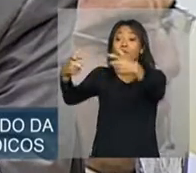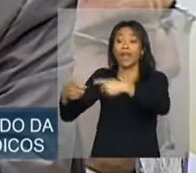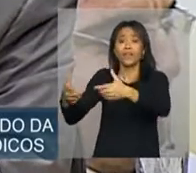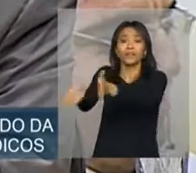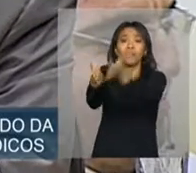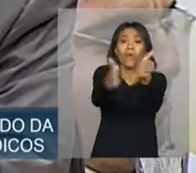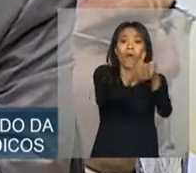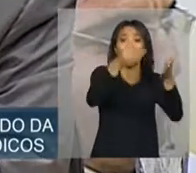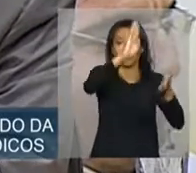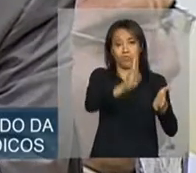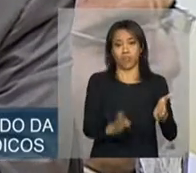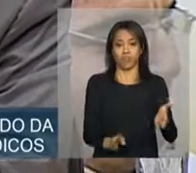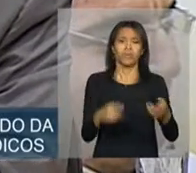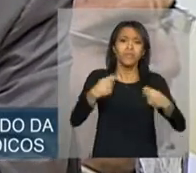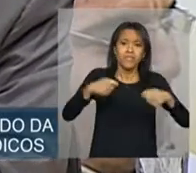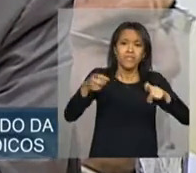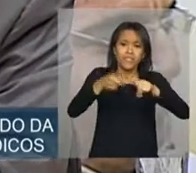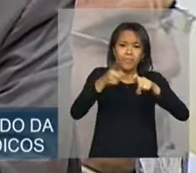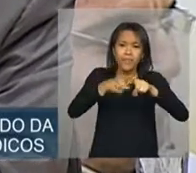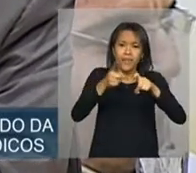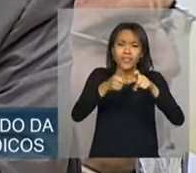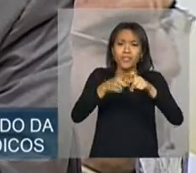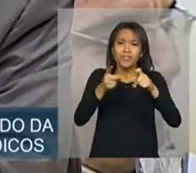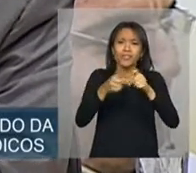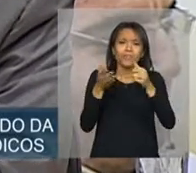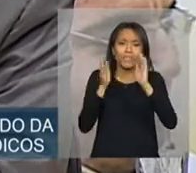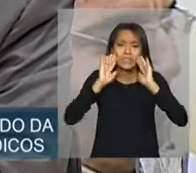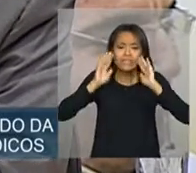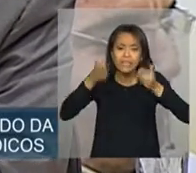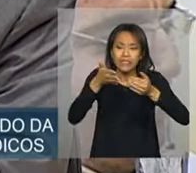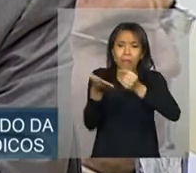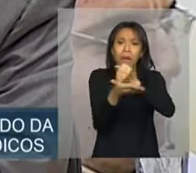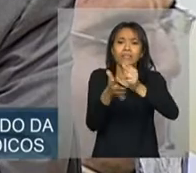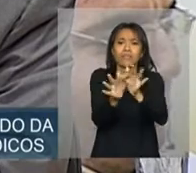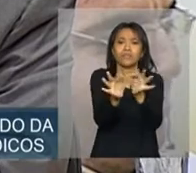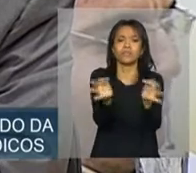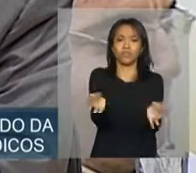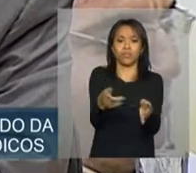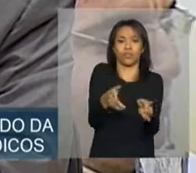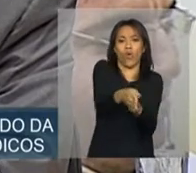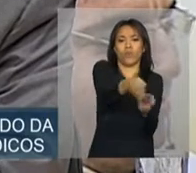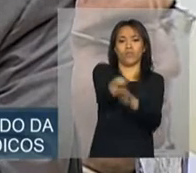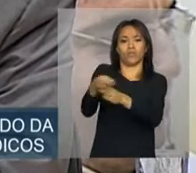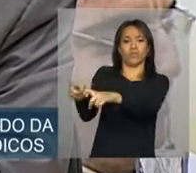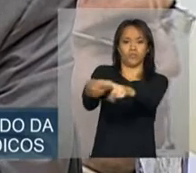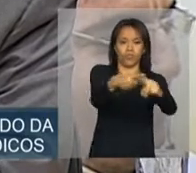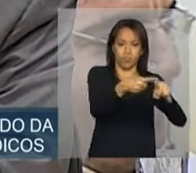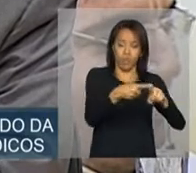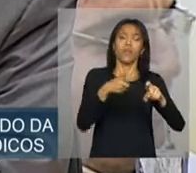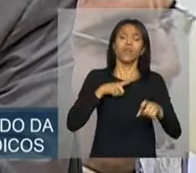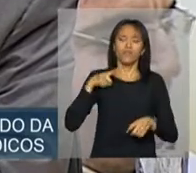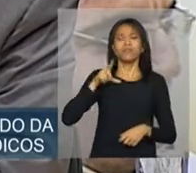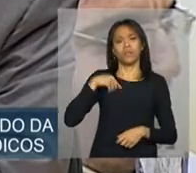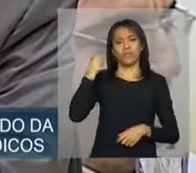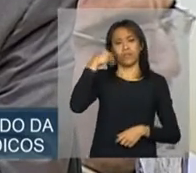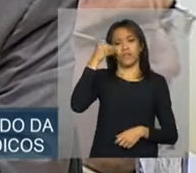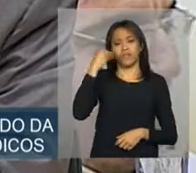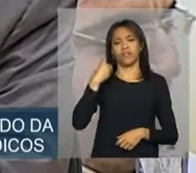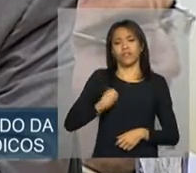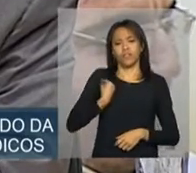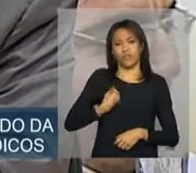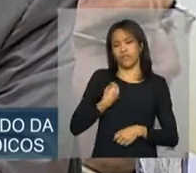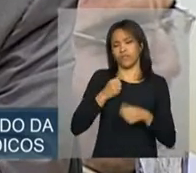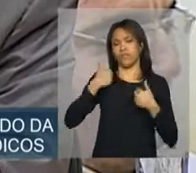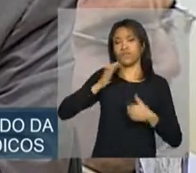nosso país e com isso poder enfrentar alguns o lençol do nosso país né e eu eu tenho experiência de vida de ter ficado